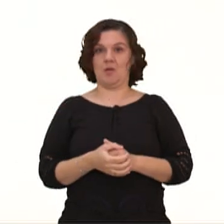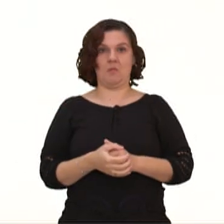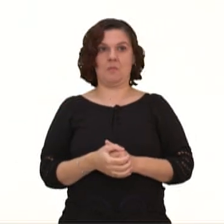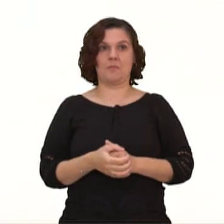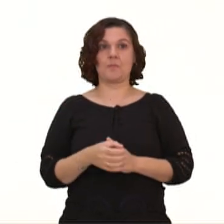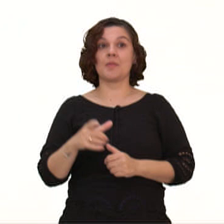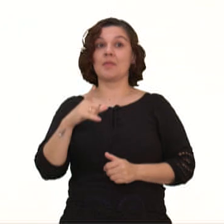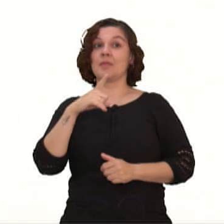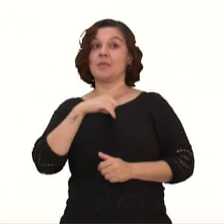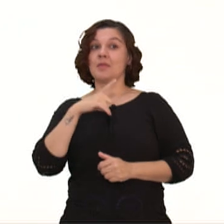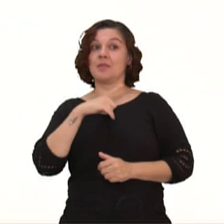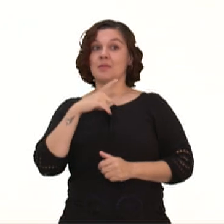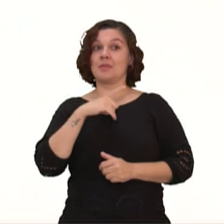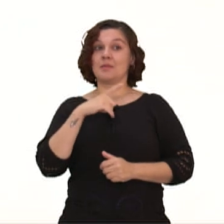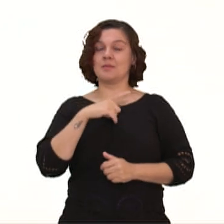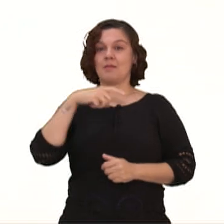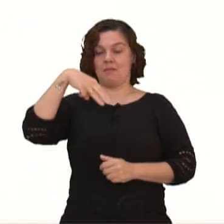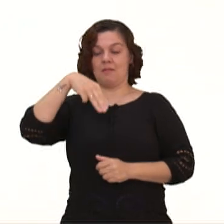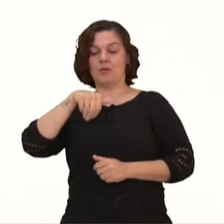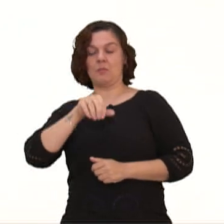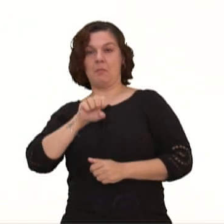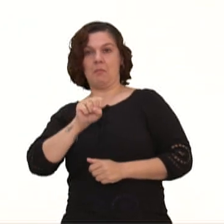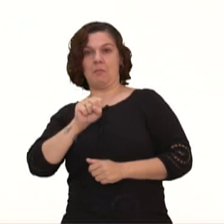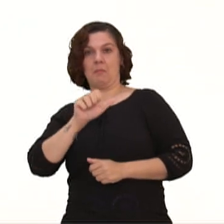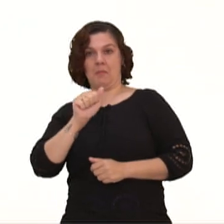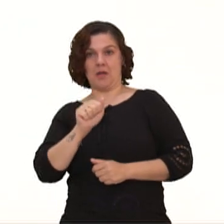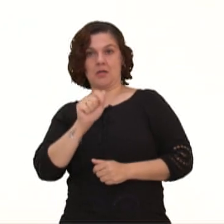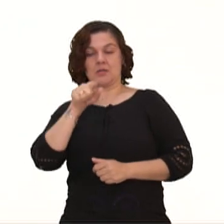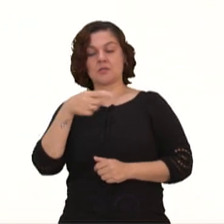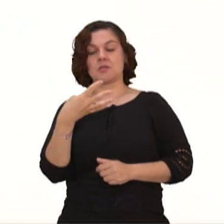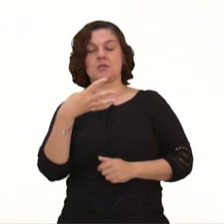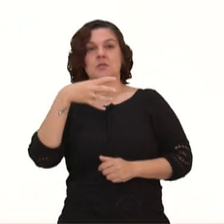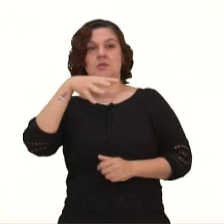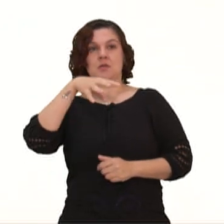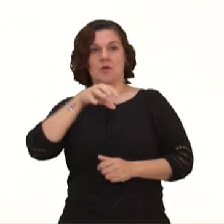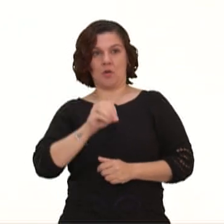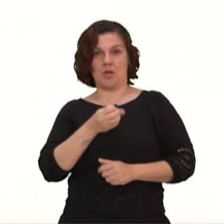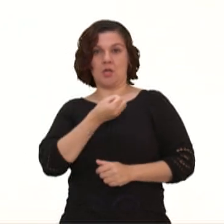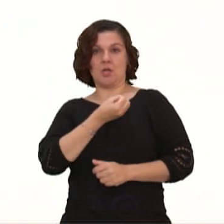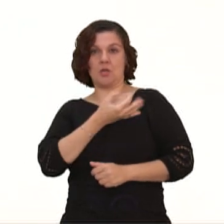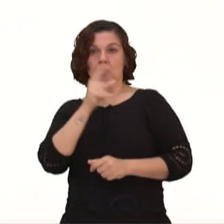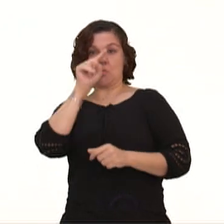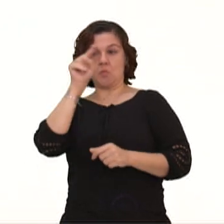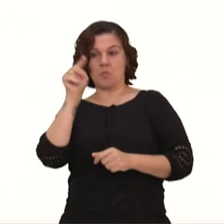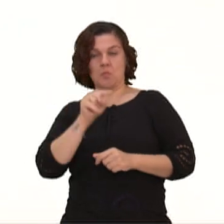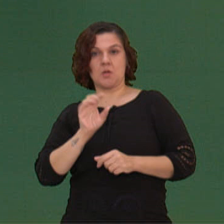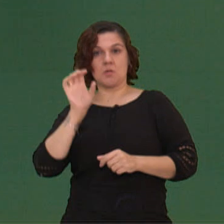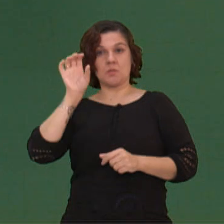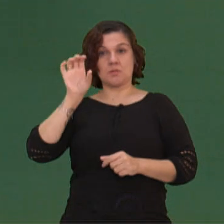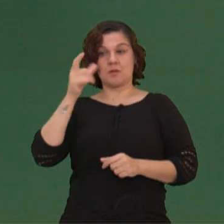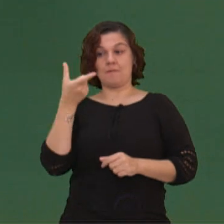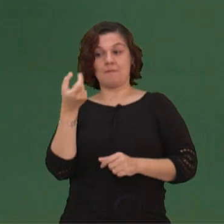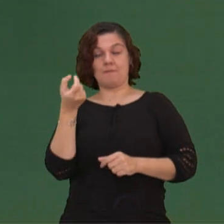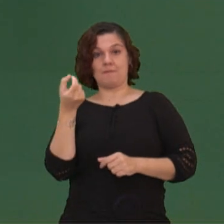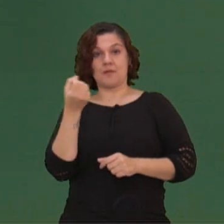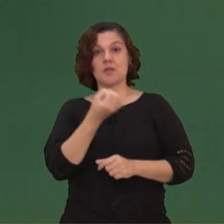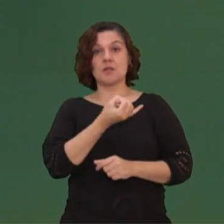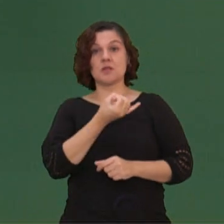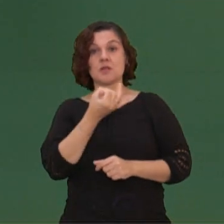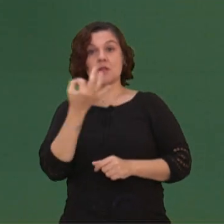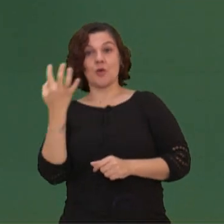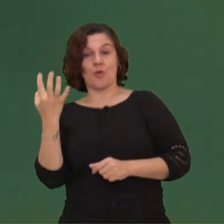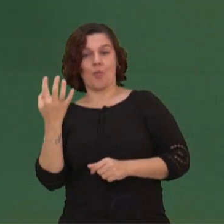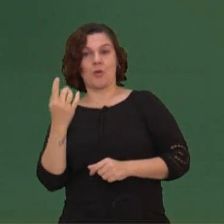Que possui número de massa 40 e número atômico 20. Quantos elétrons, prótons